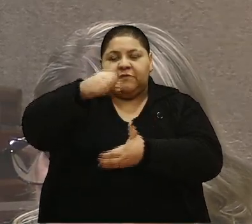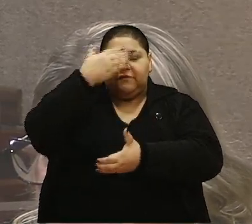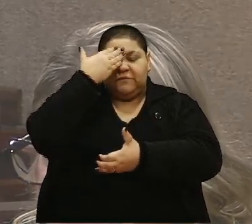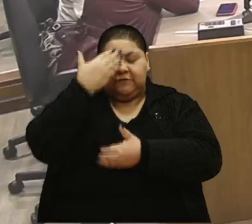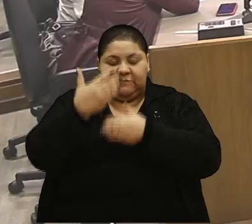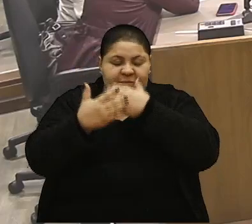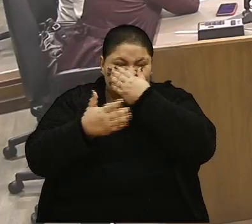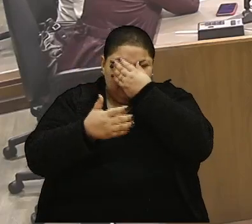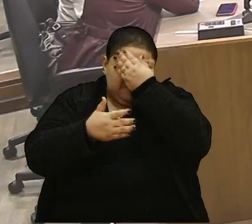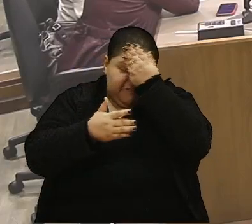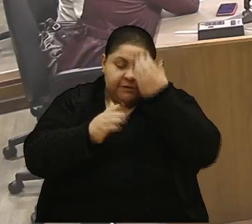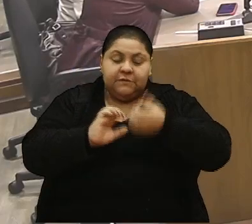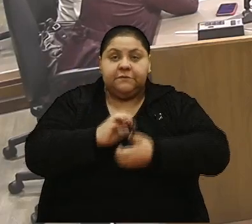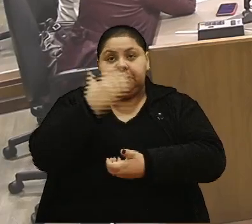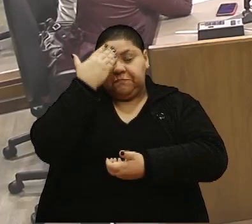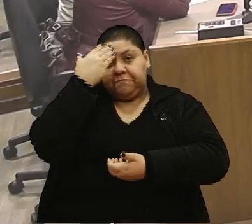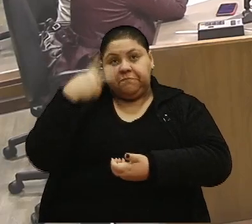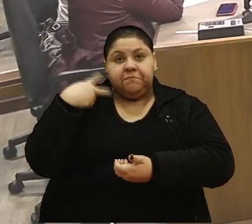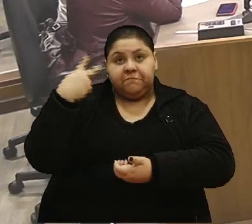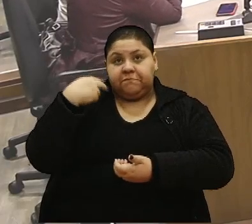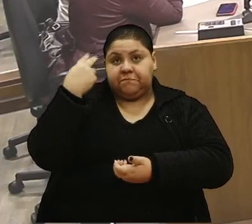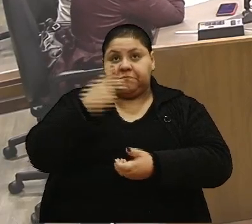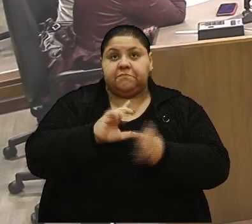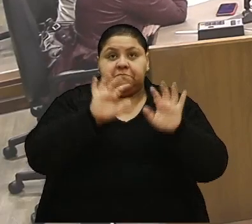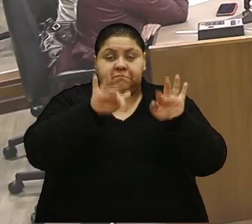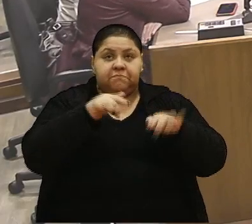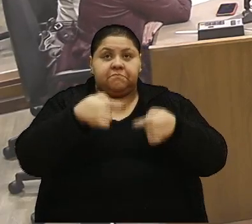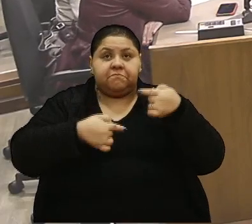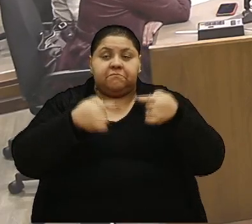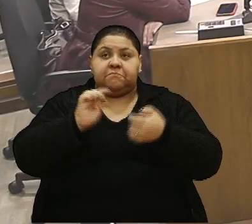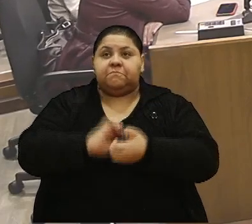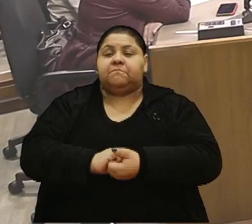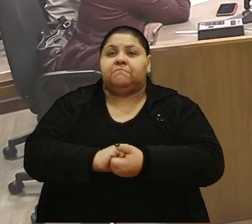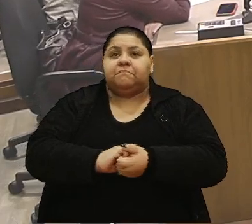Obrigado. Obrigado, vereador. Encerrada a discussão, em votação.